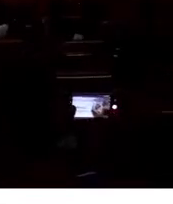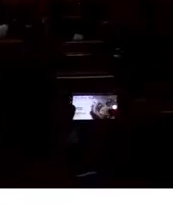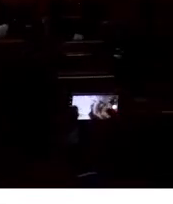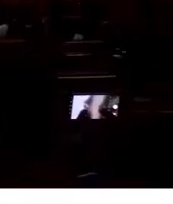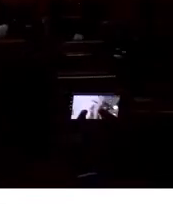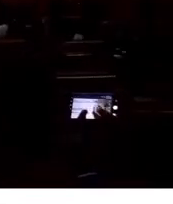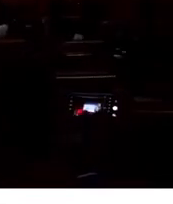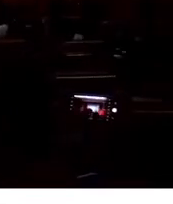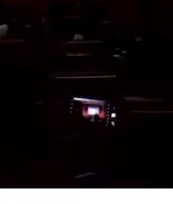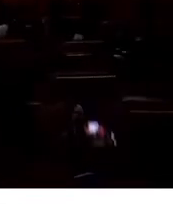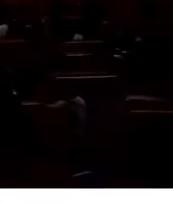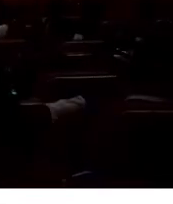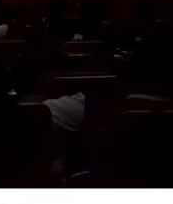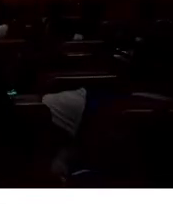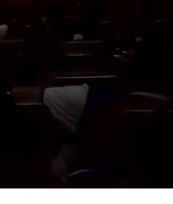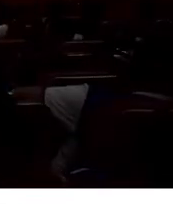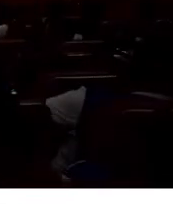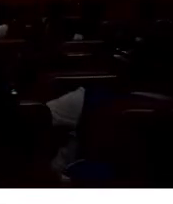vídeo